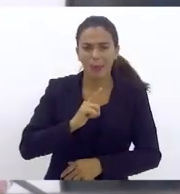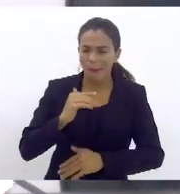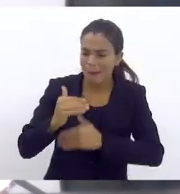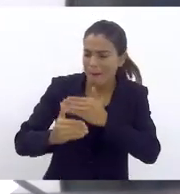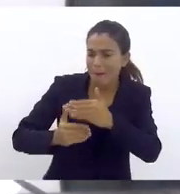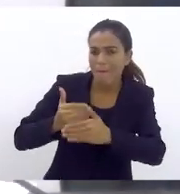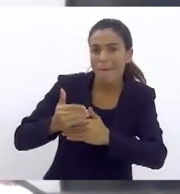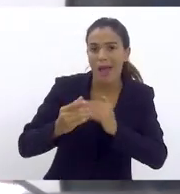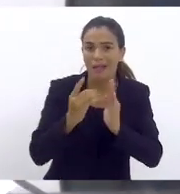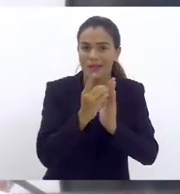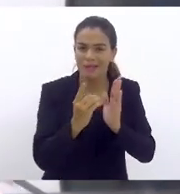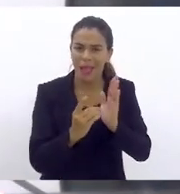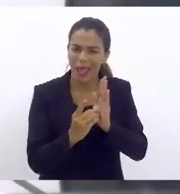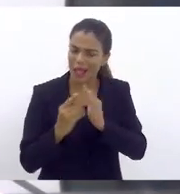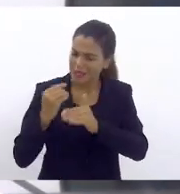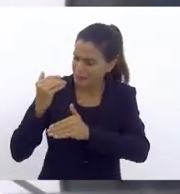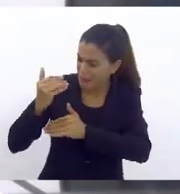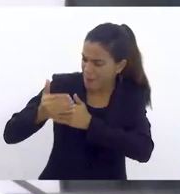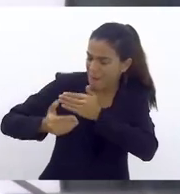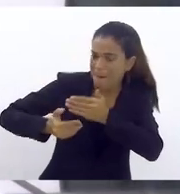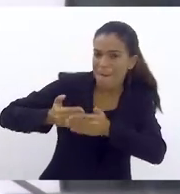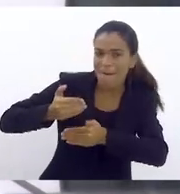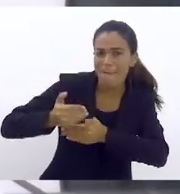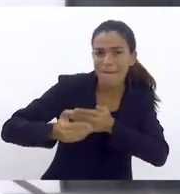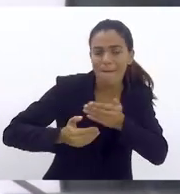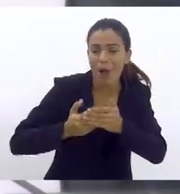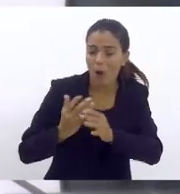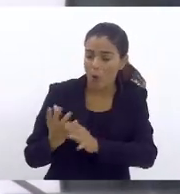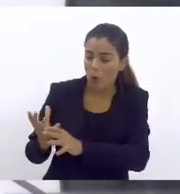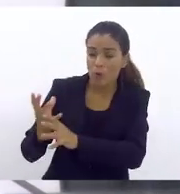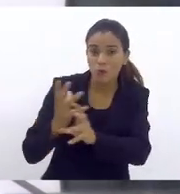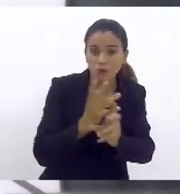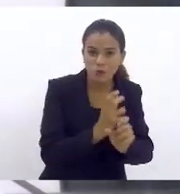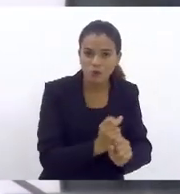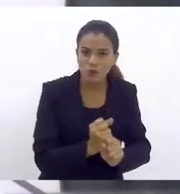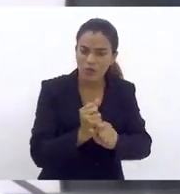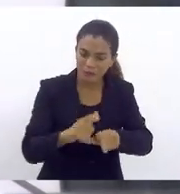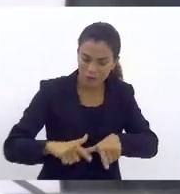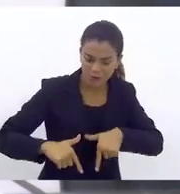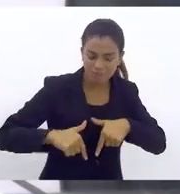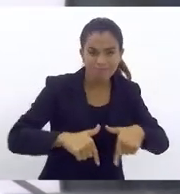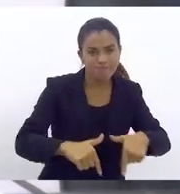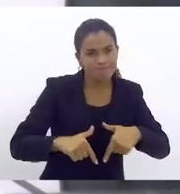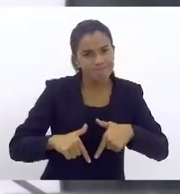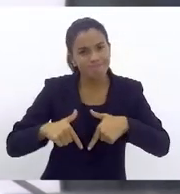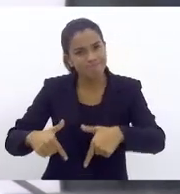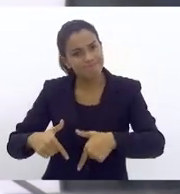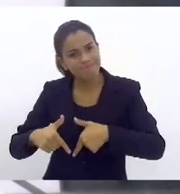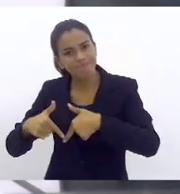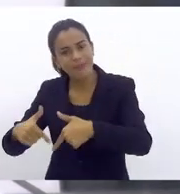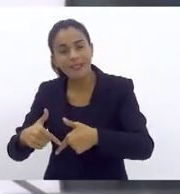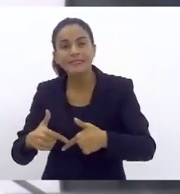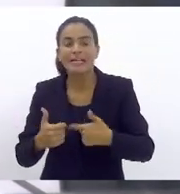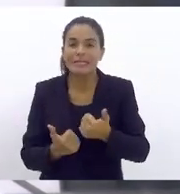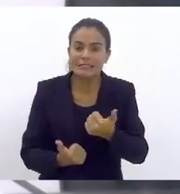décadas né uma uma somatório de iniciativas embora